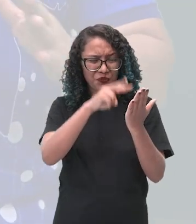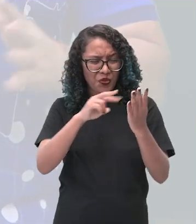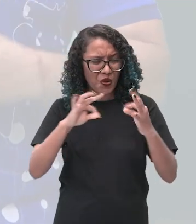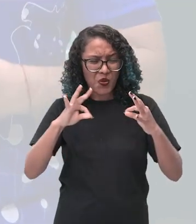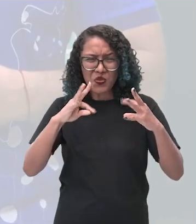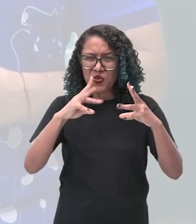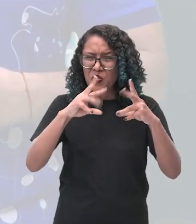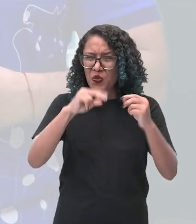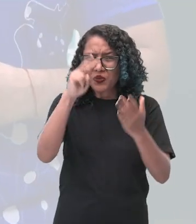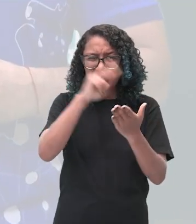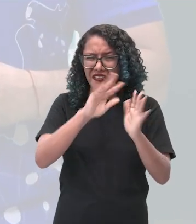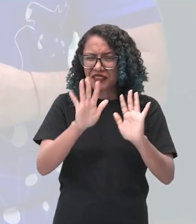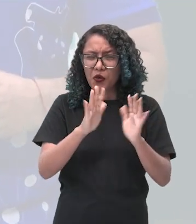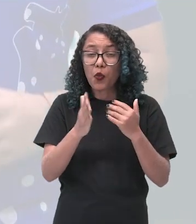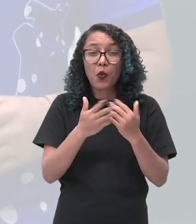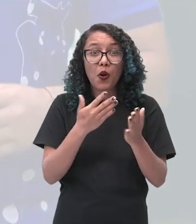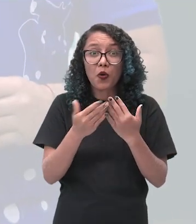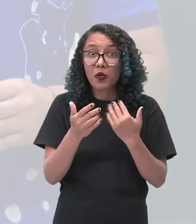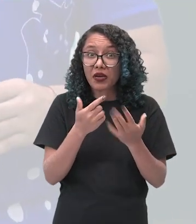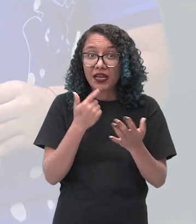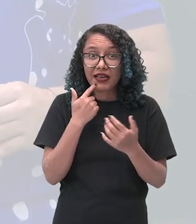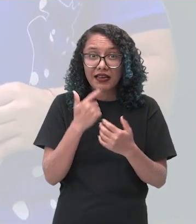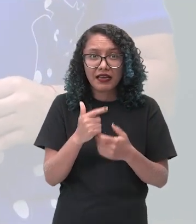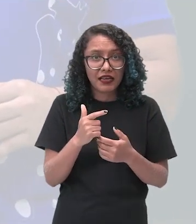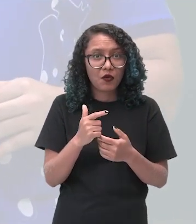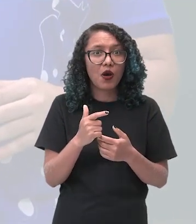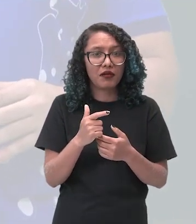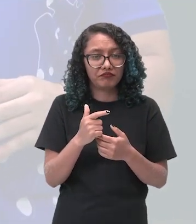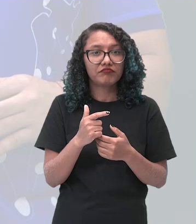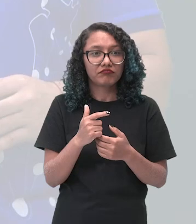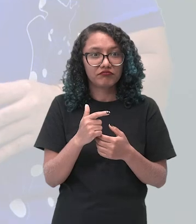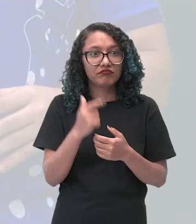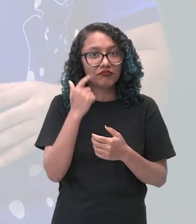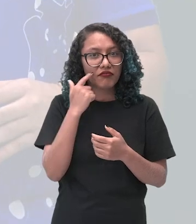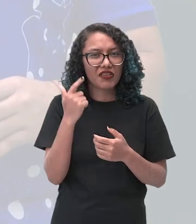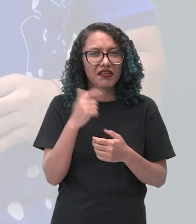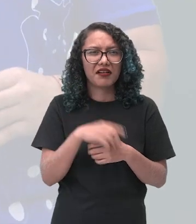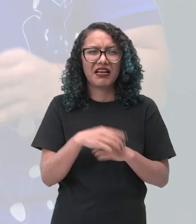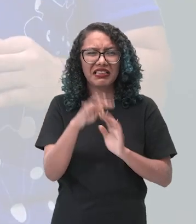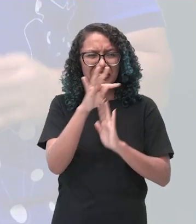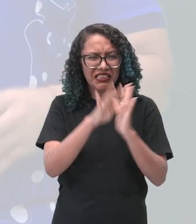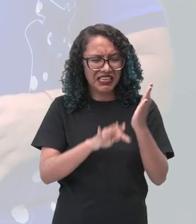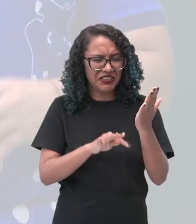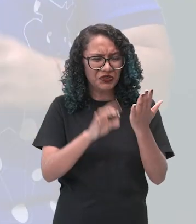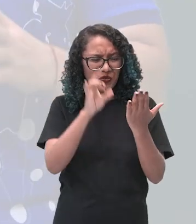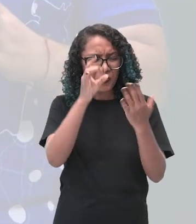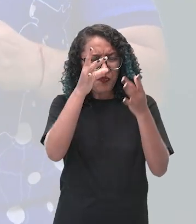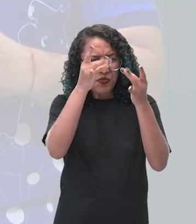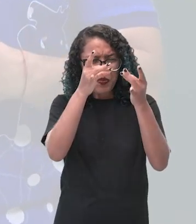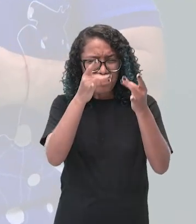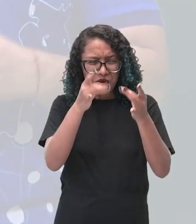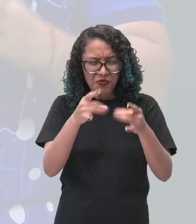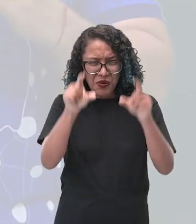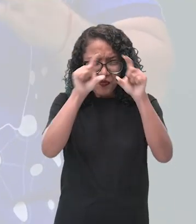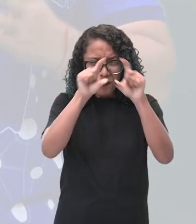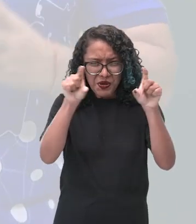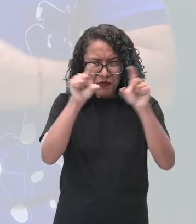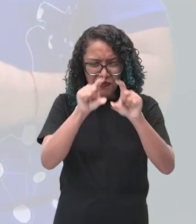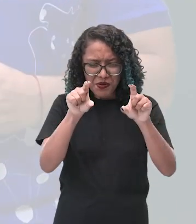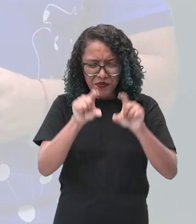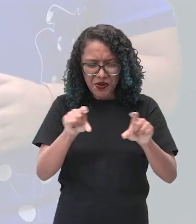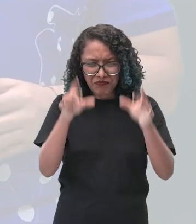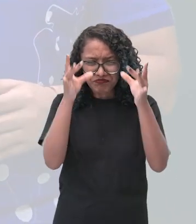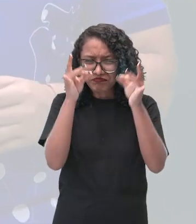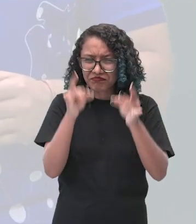Isso serve para qualquer idioma, ok, gente? Não percam o tempo de vocês lendo o texto parte por parte. Não. O que você